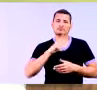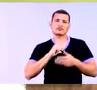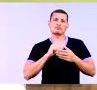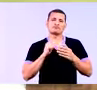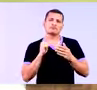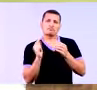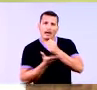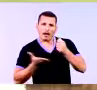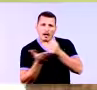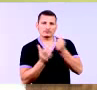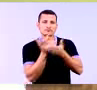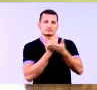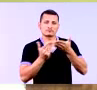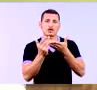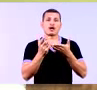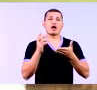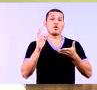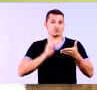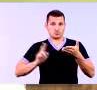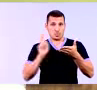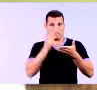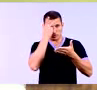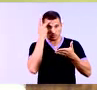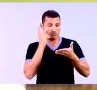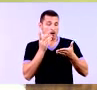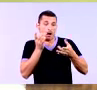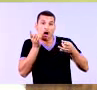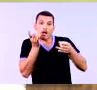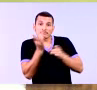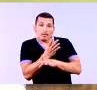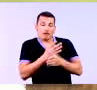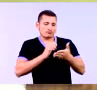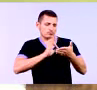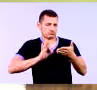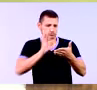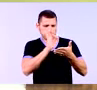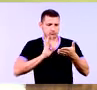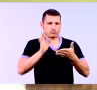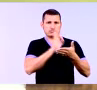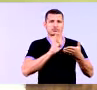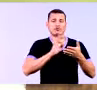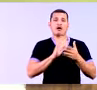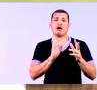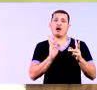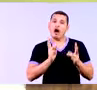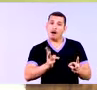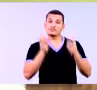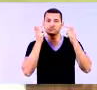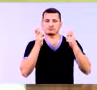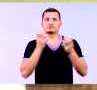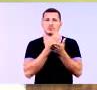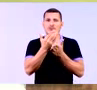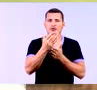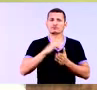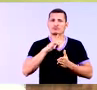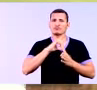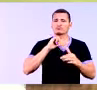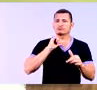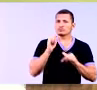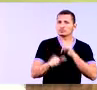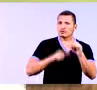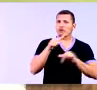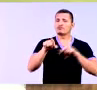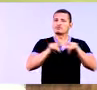básico e o usuário termina de fazer a configuração desse layout. E a gente começa a perceber que isso vem mudando também até